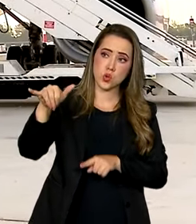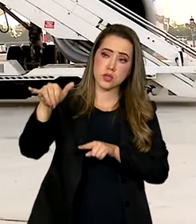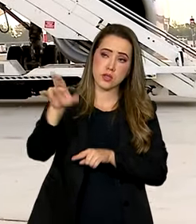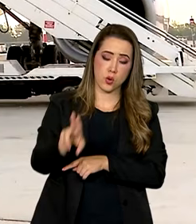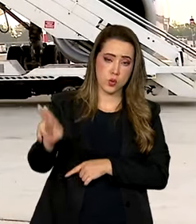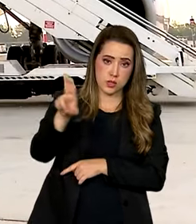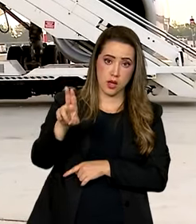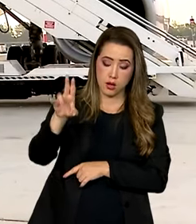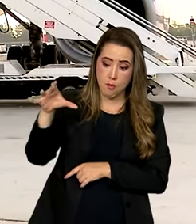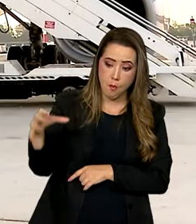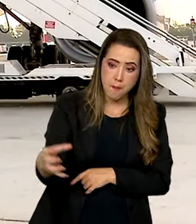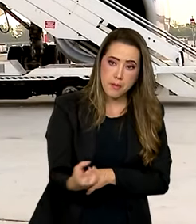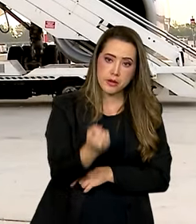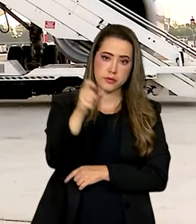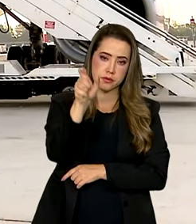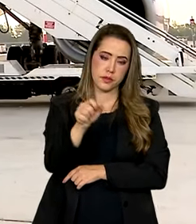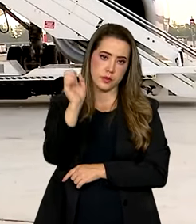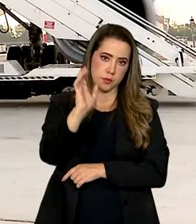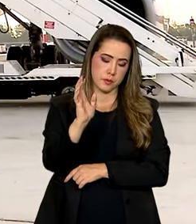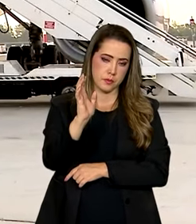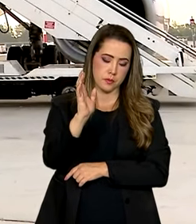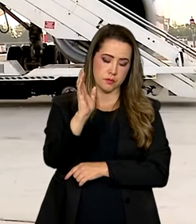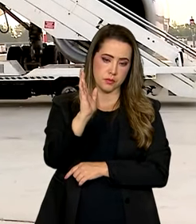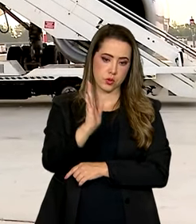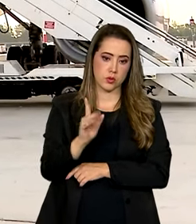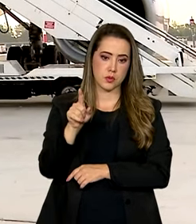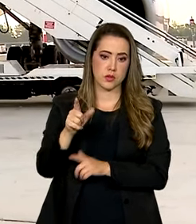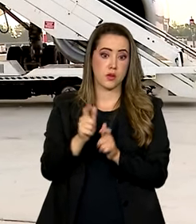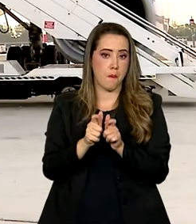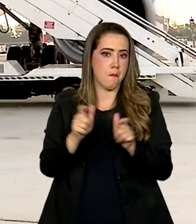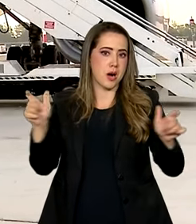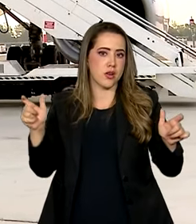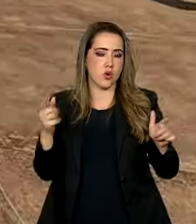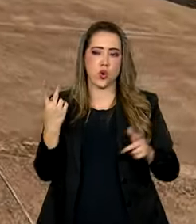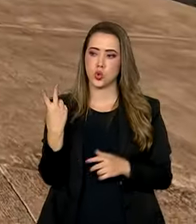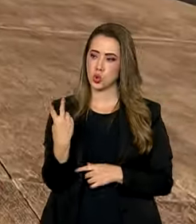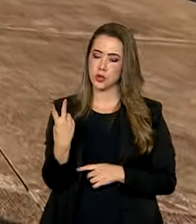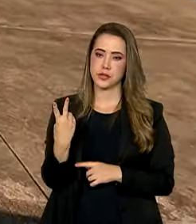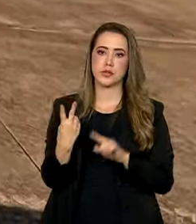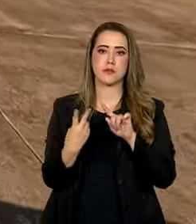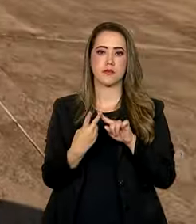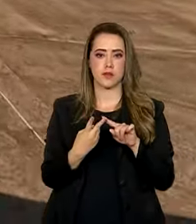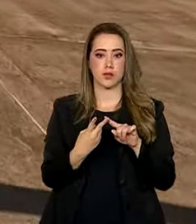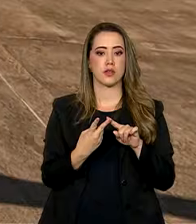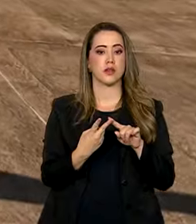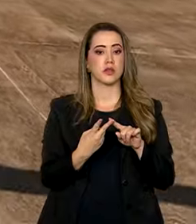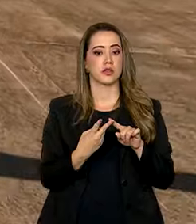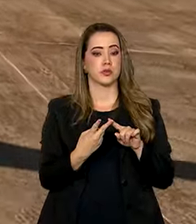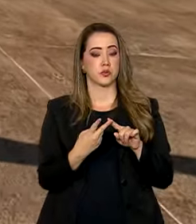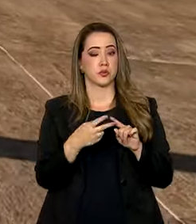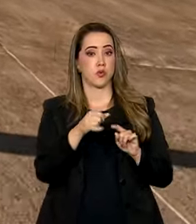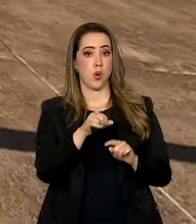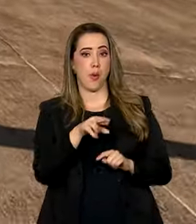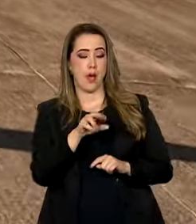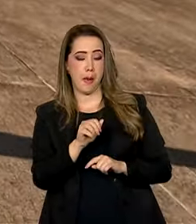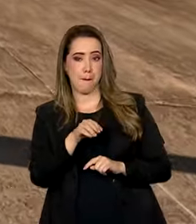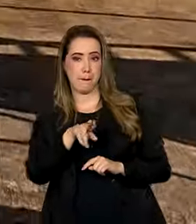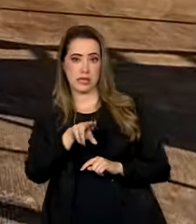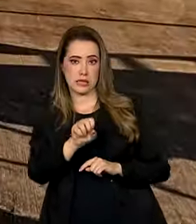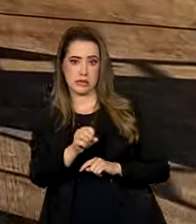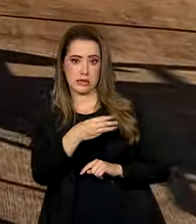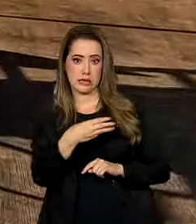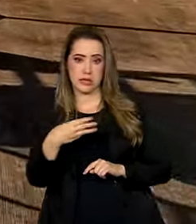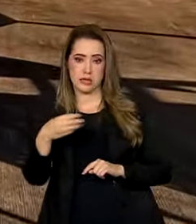para retirar os brasileiros de Israel, esse é o maior de todos. Aliás, são dois desse tipo. Um Airbus 330, que nessa